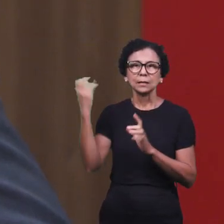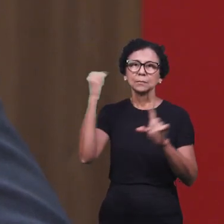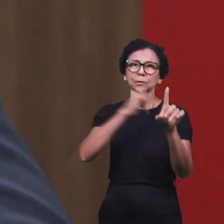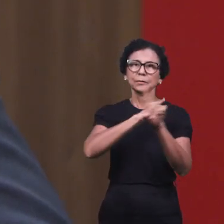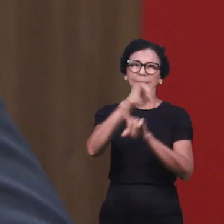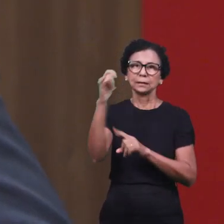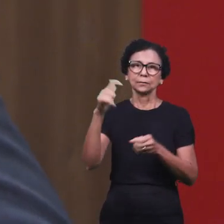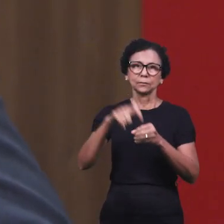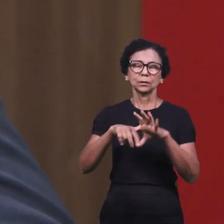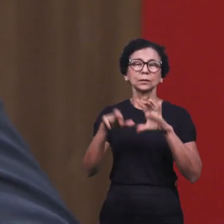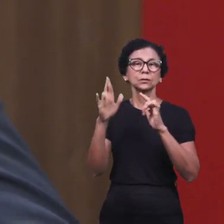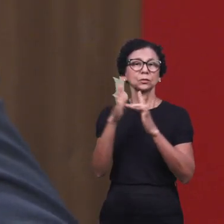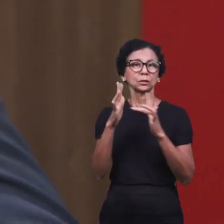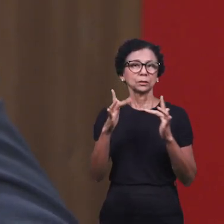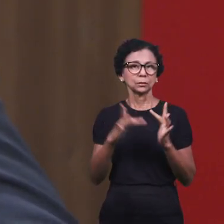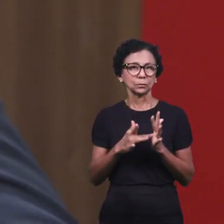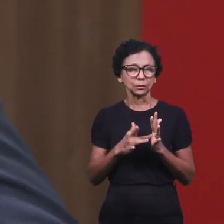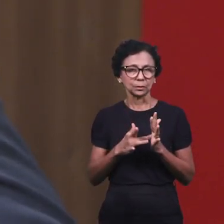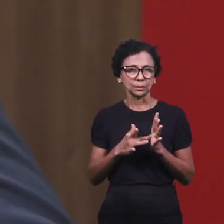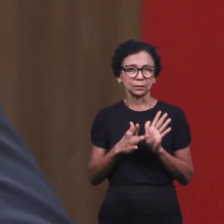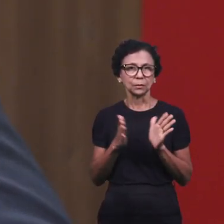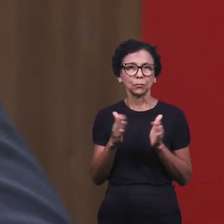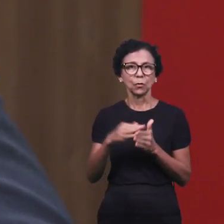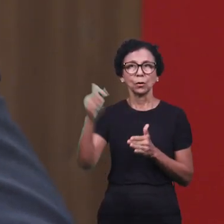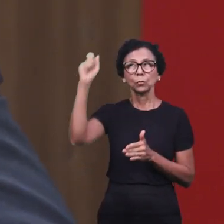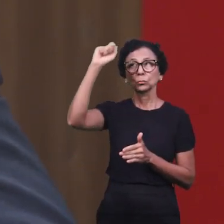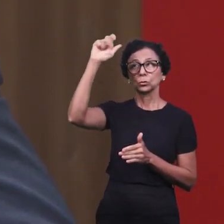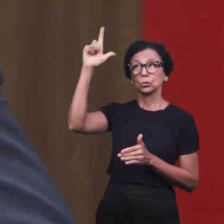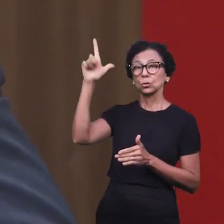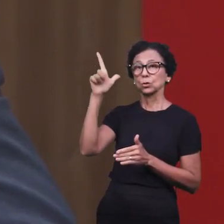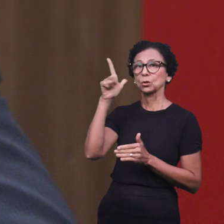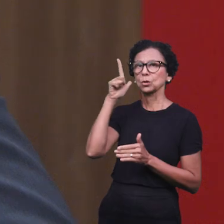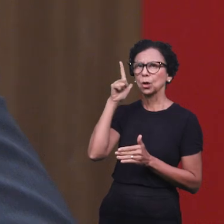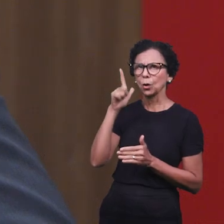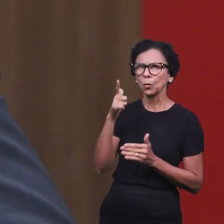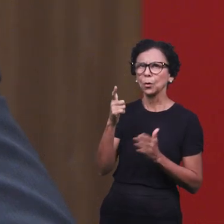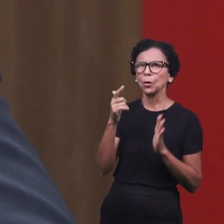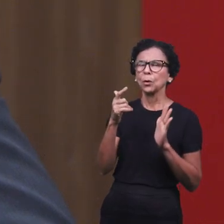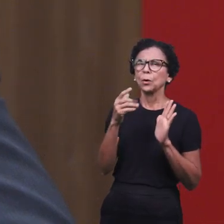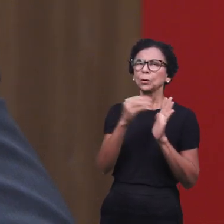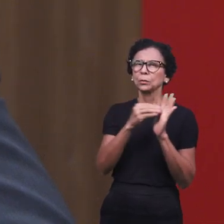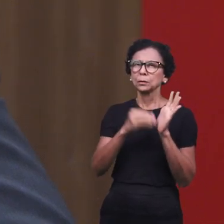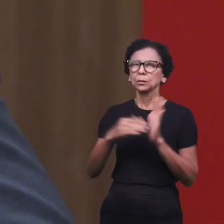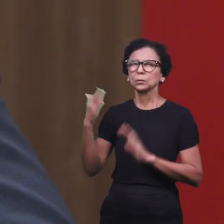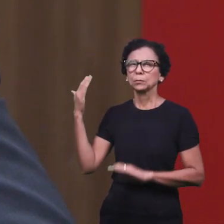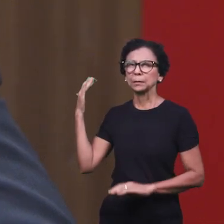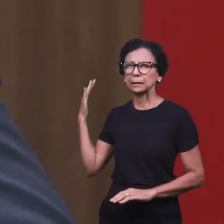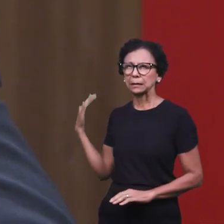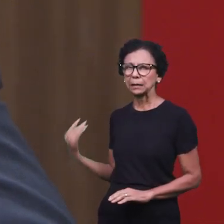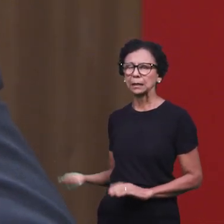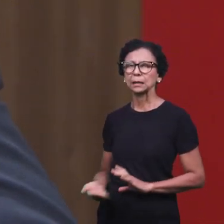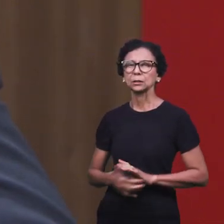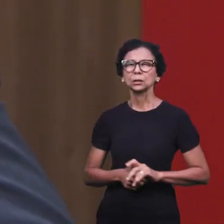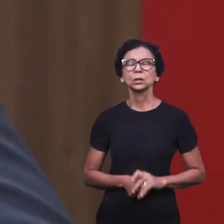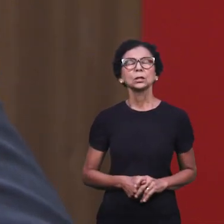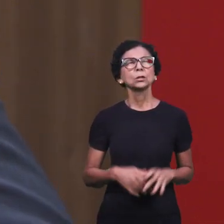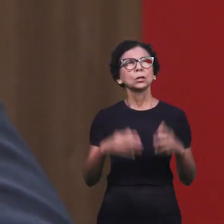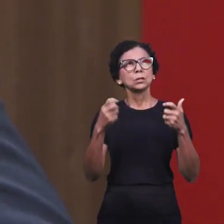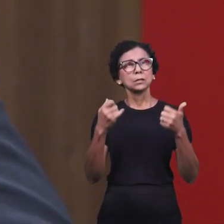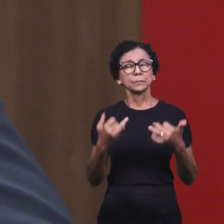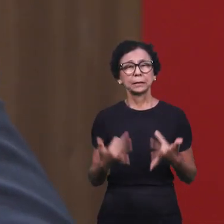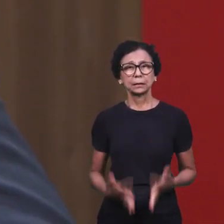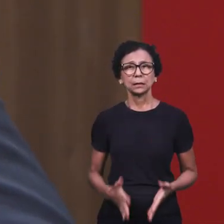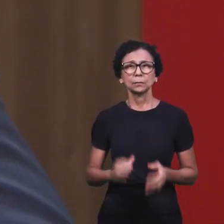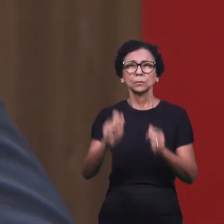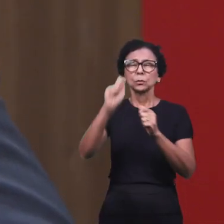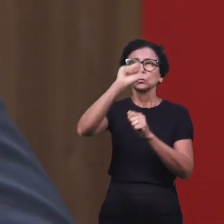sol. É interessante nós lembrarmos aqui que no último episódio foi conversado sobre as manchas solares.